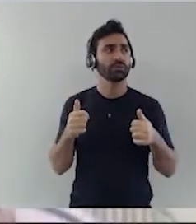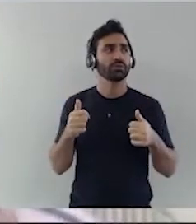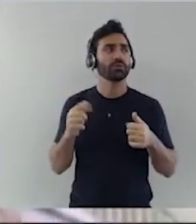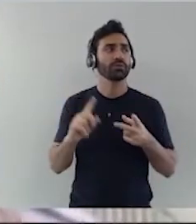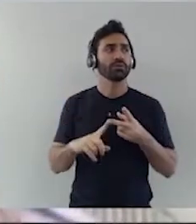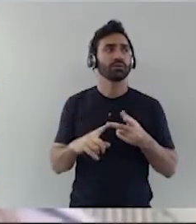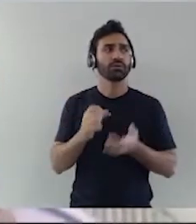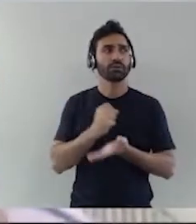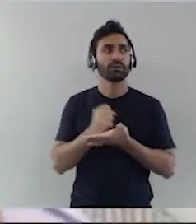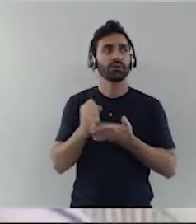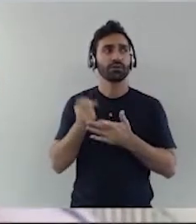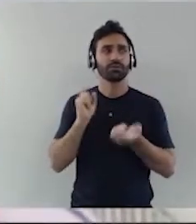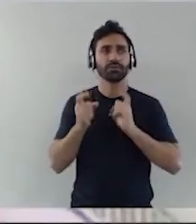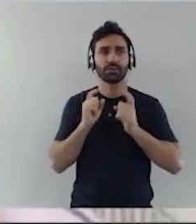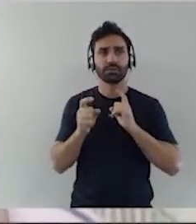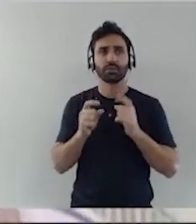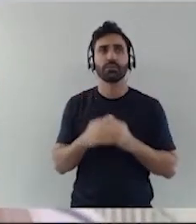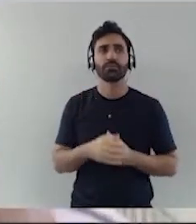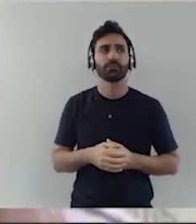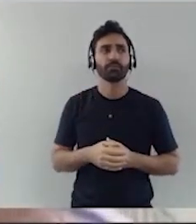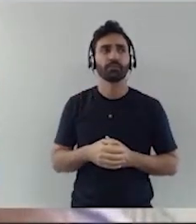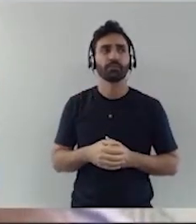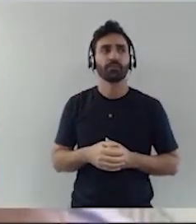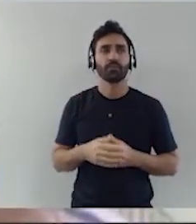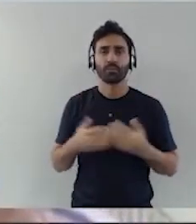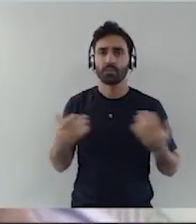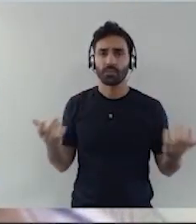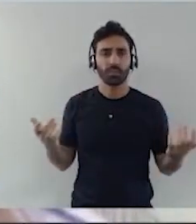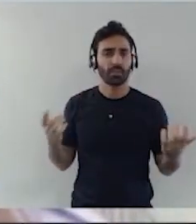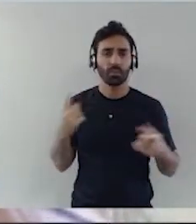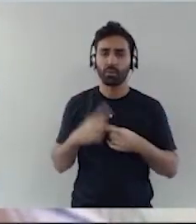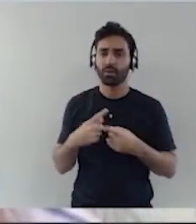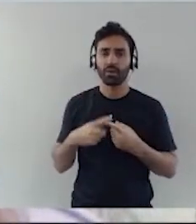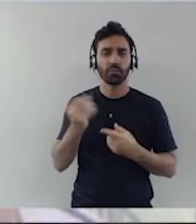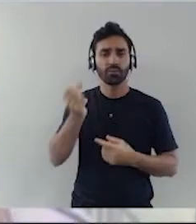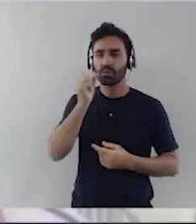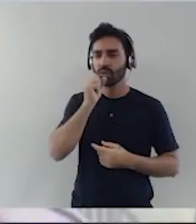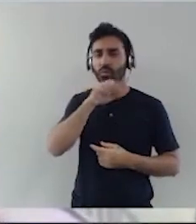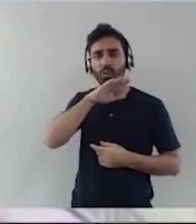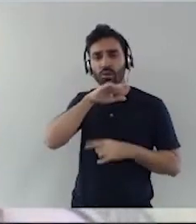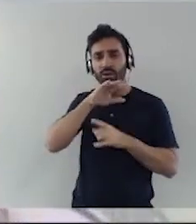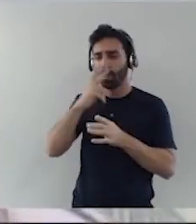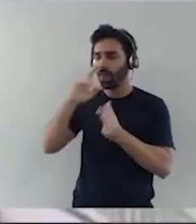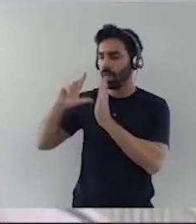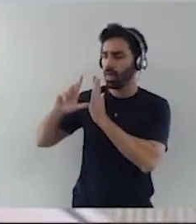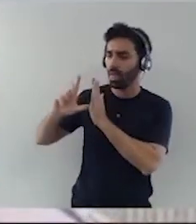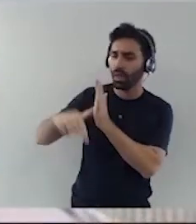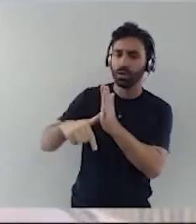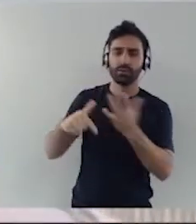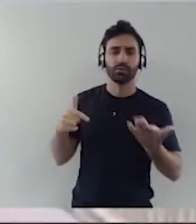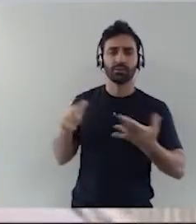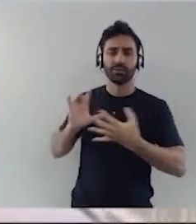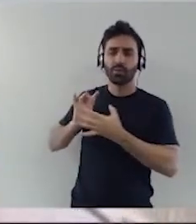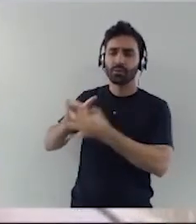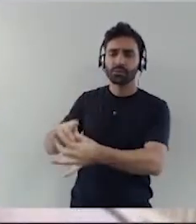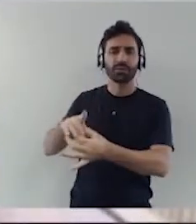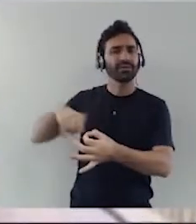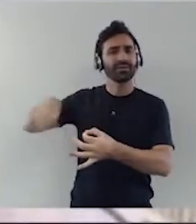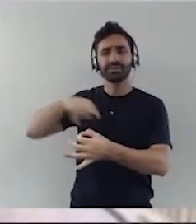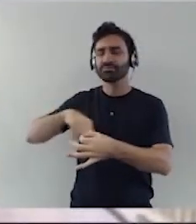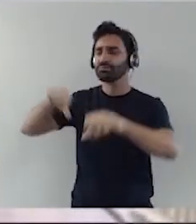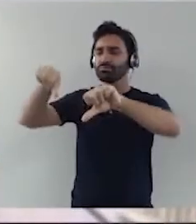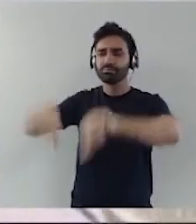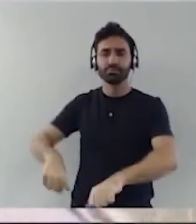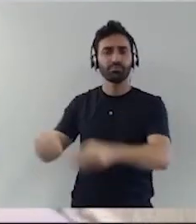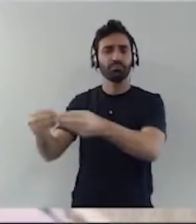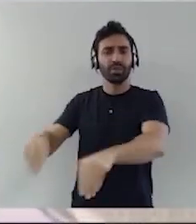administração pública e o contratado, e que, além de retrógrado, né, é um ambiente que tem saído bastante caro para todos.